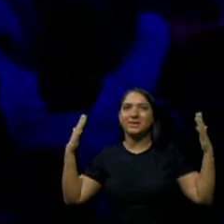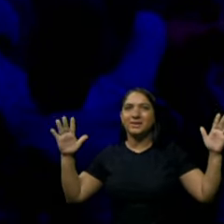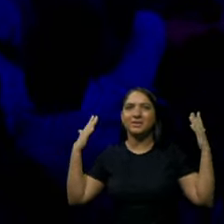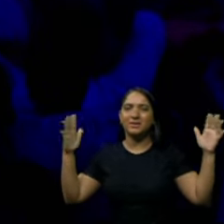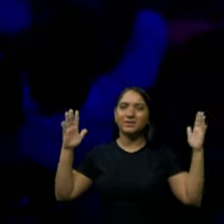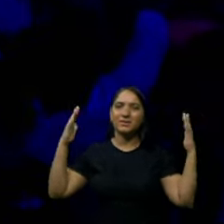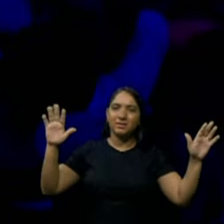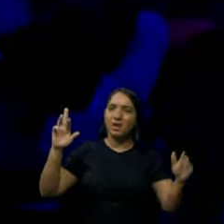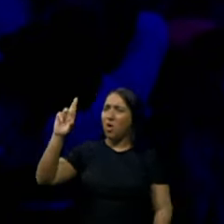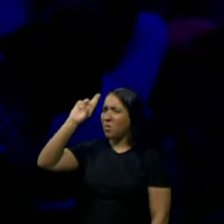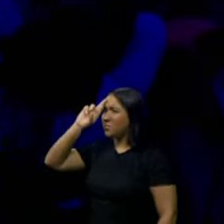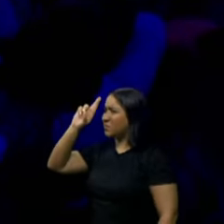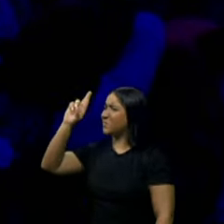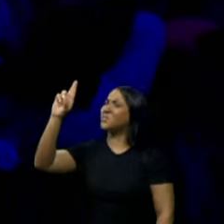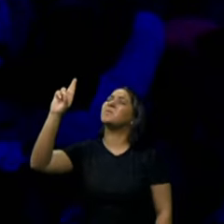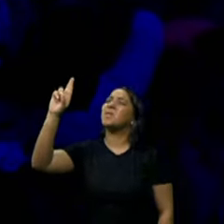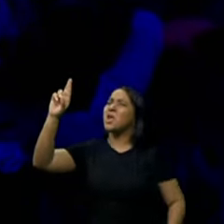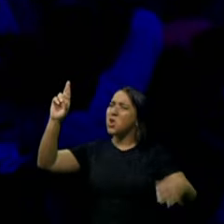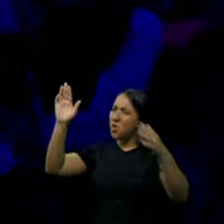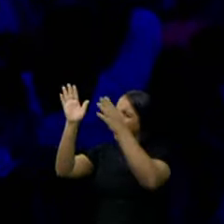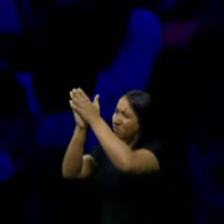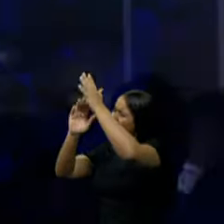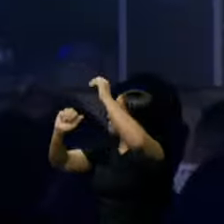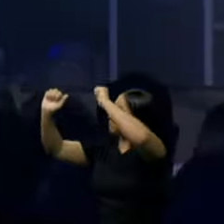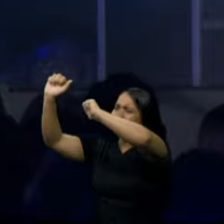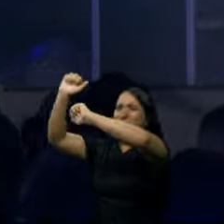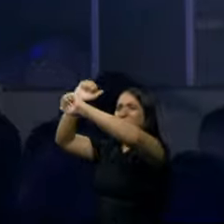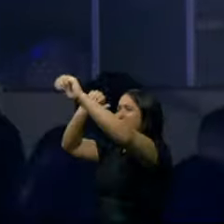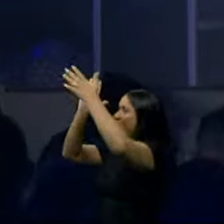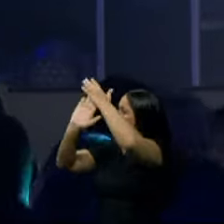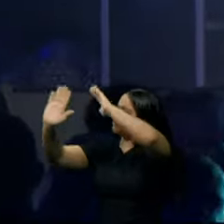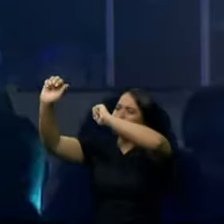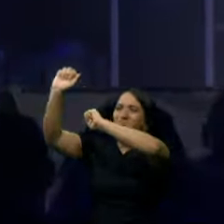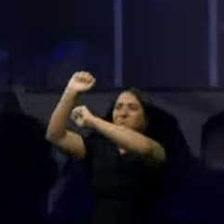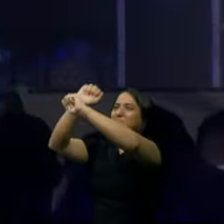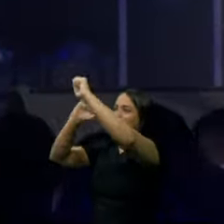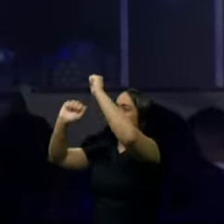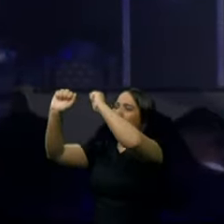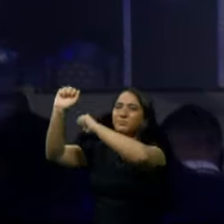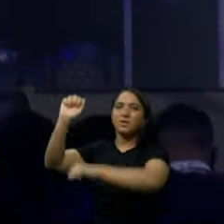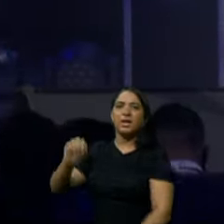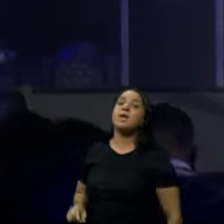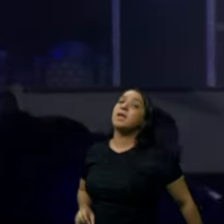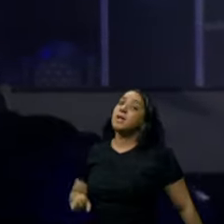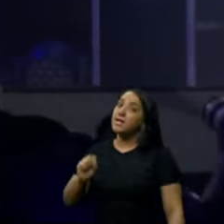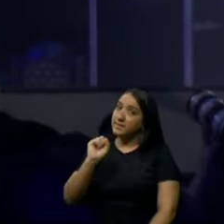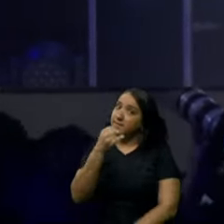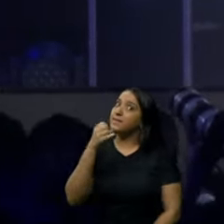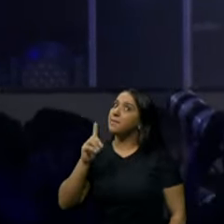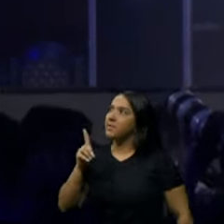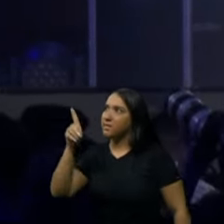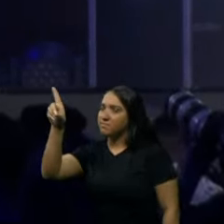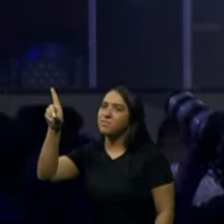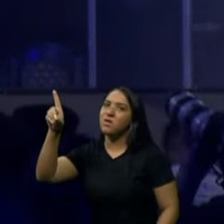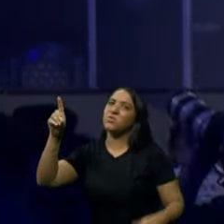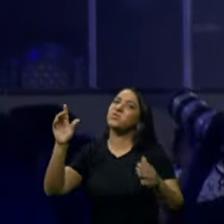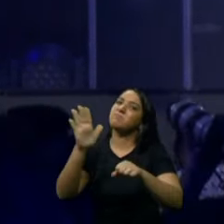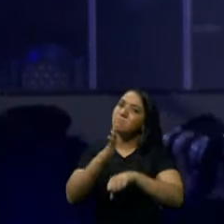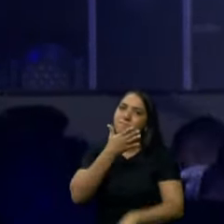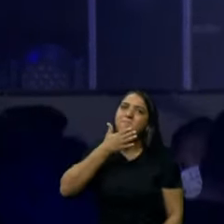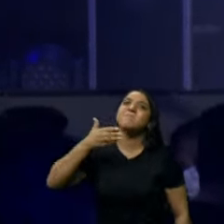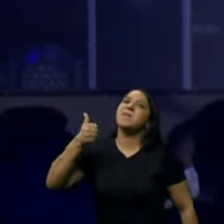a alcinha Jesus aleluia aleluia aleluia já que a gente não pode ser melhor está